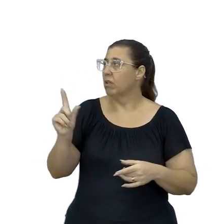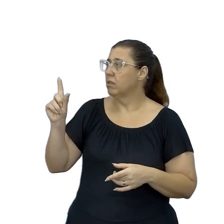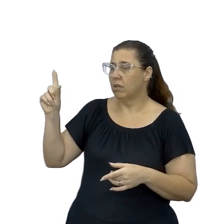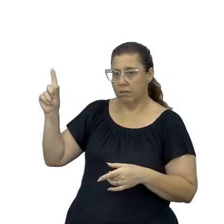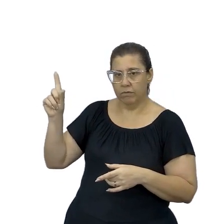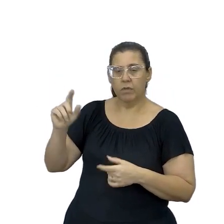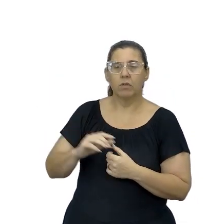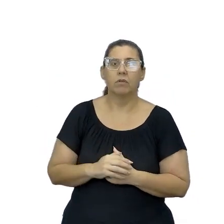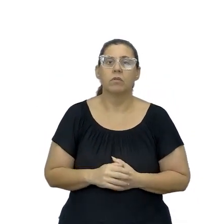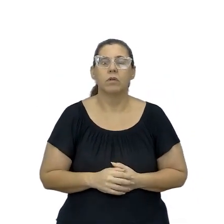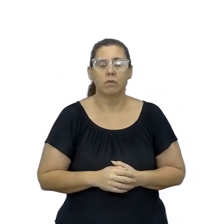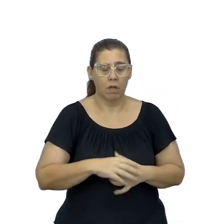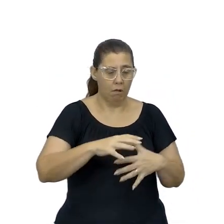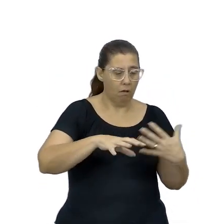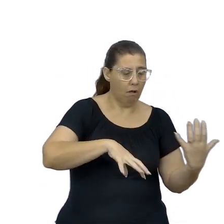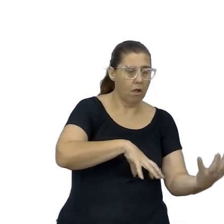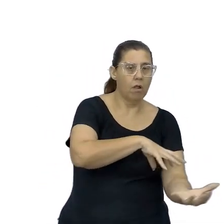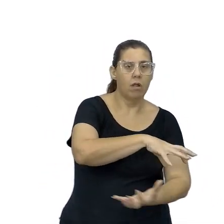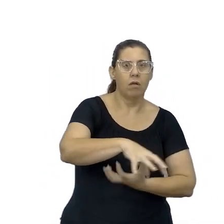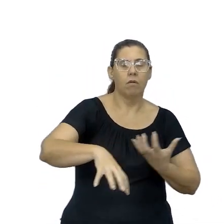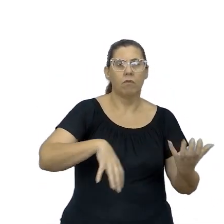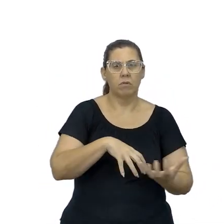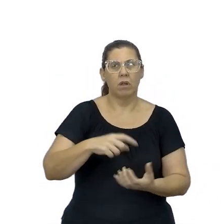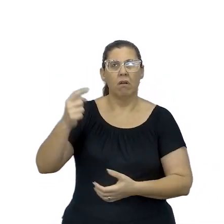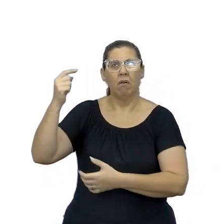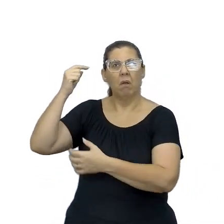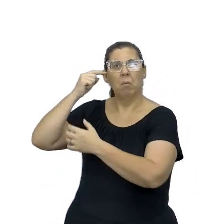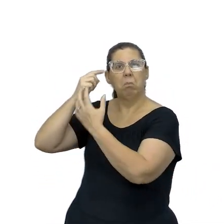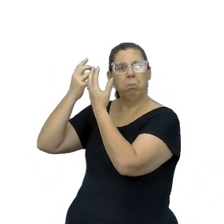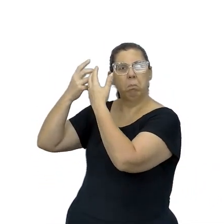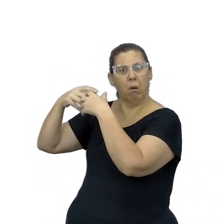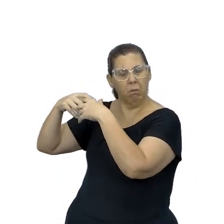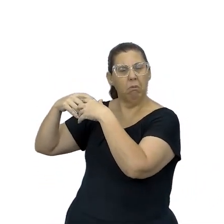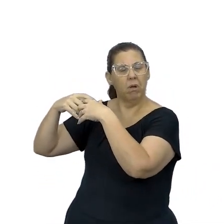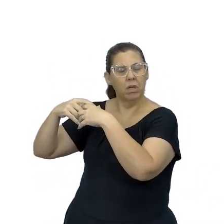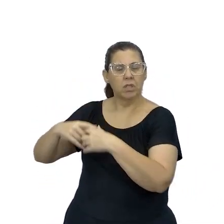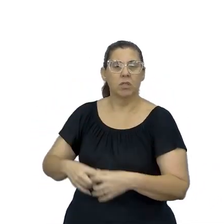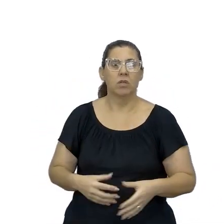conhecida como Revolução Cognitiva, que vai então do ano de